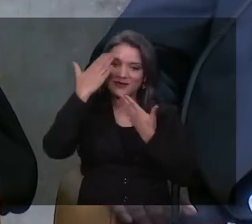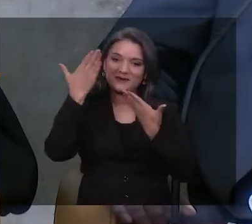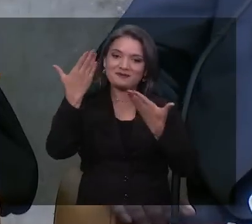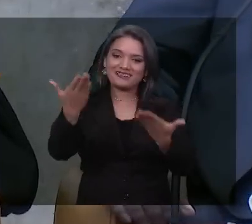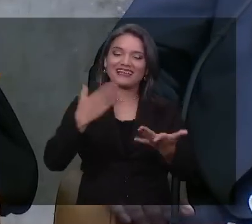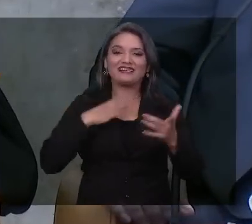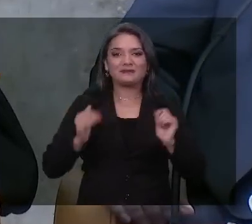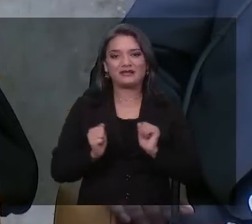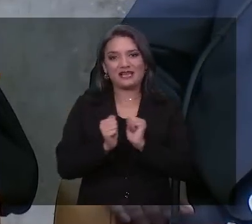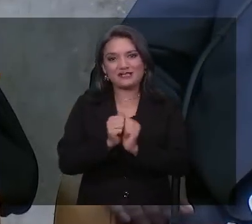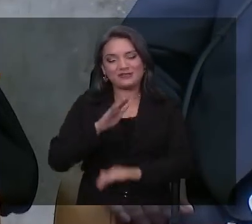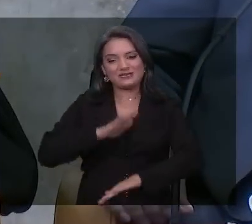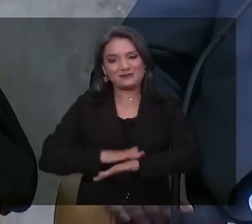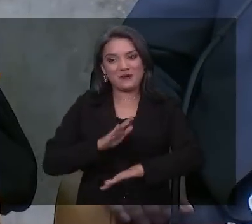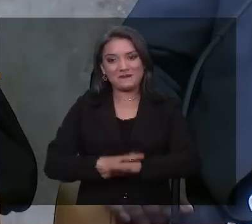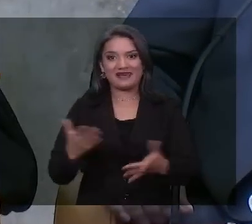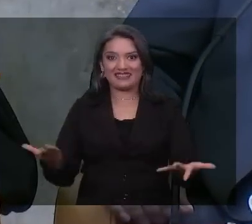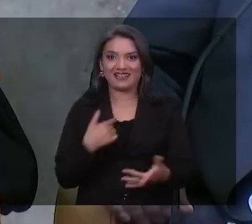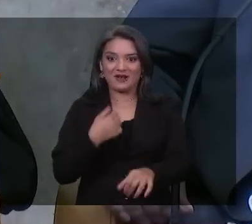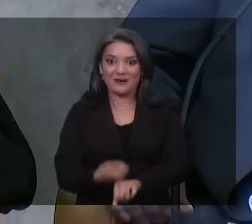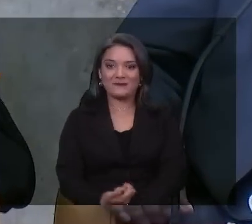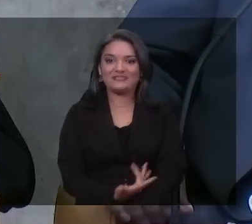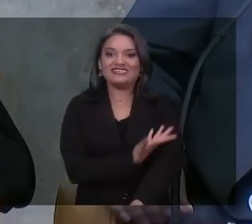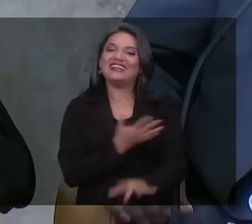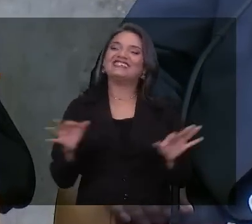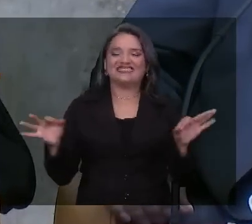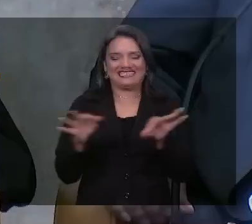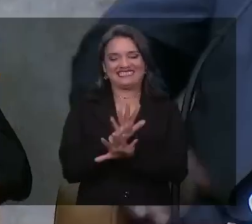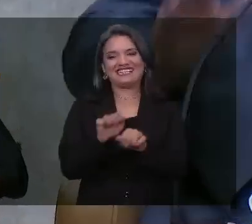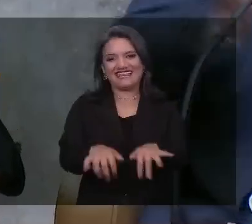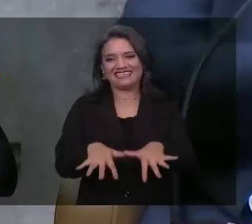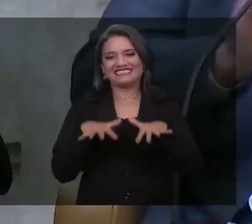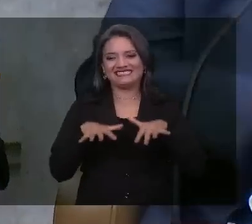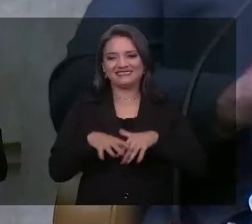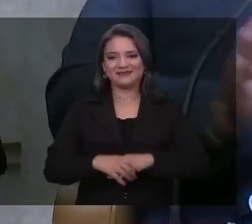compartilharem esse momento de emoção. E está encerrada a sessão.